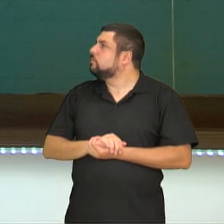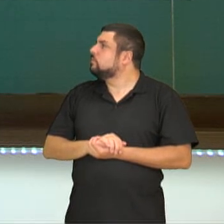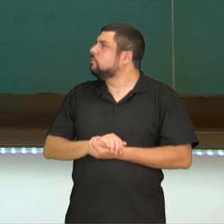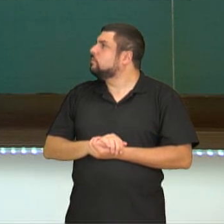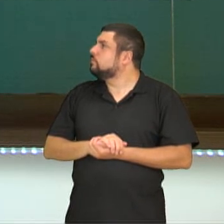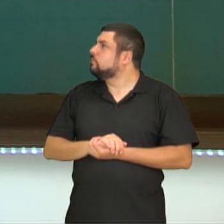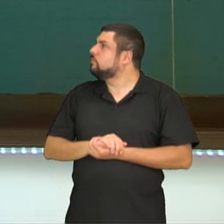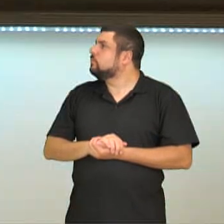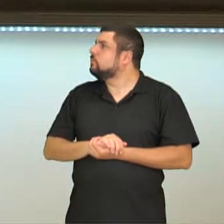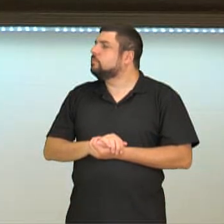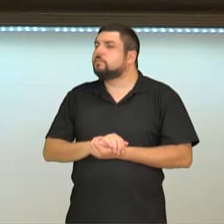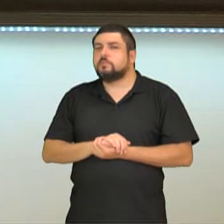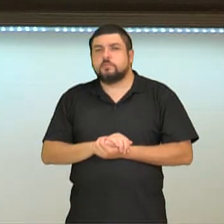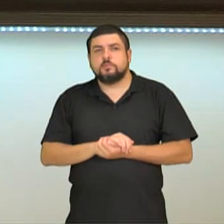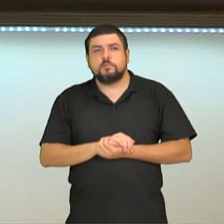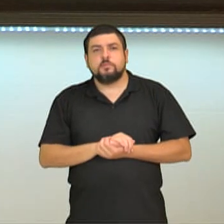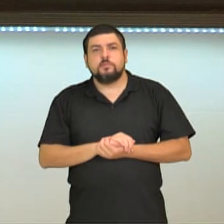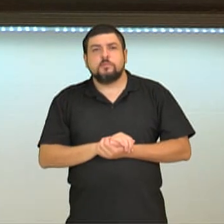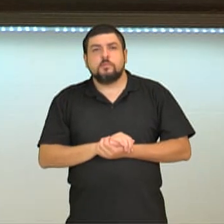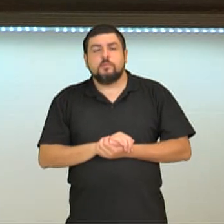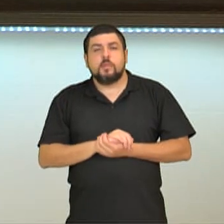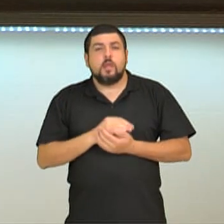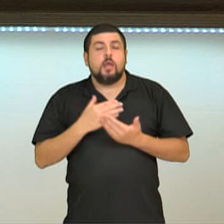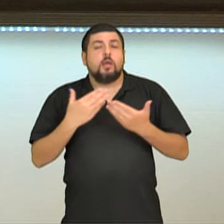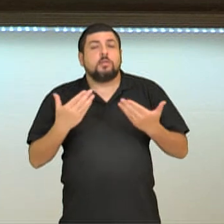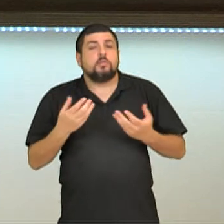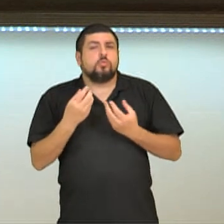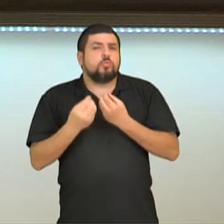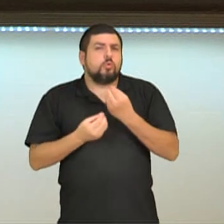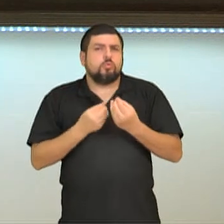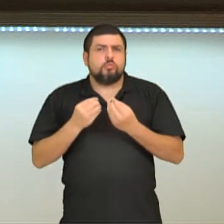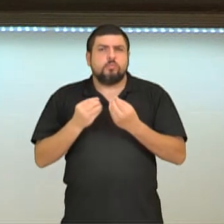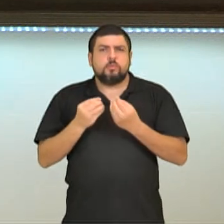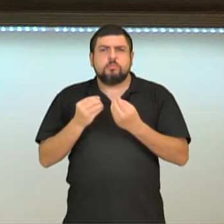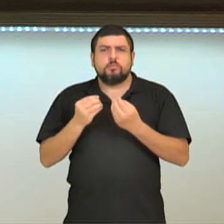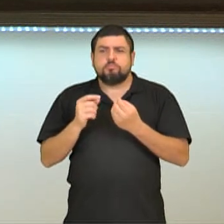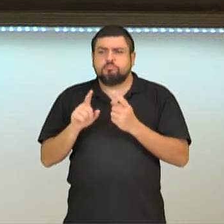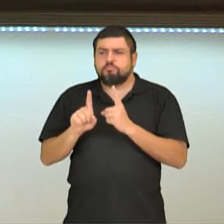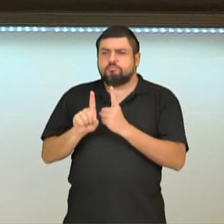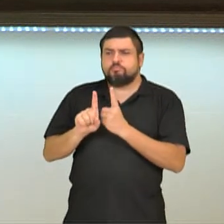Aí a gente tem o que mantém a distância, a gente pode dizer que é uma média distância, tá? Lembra que a